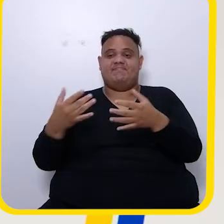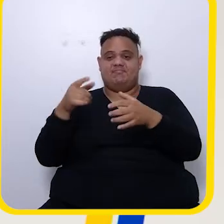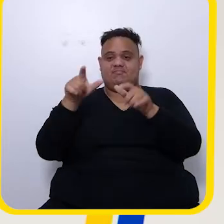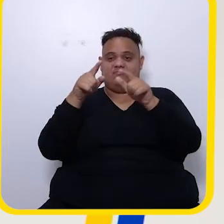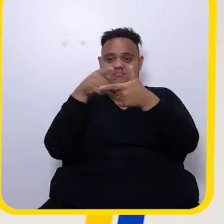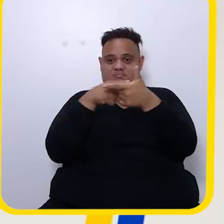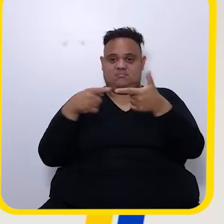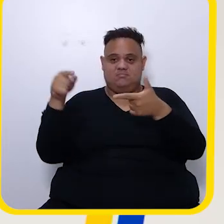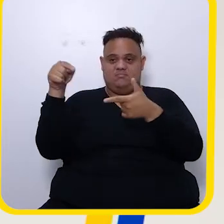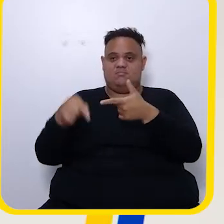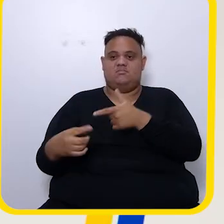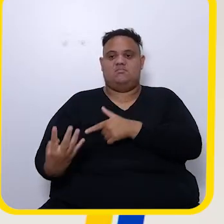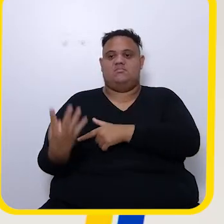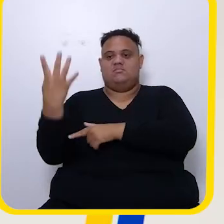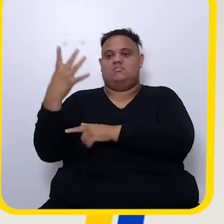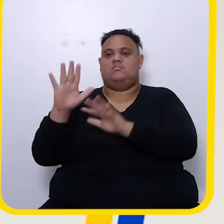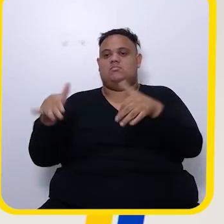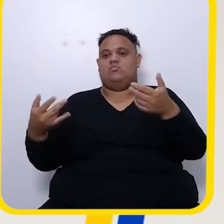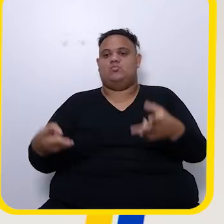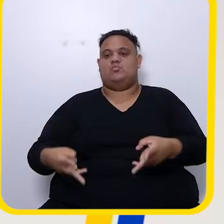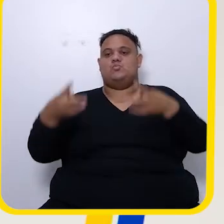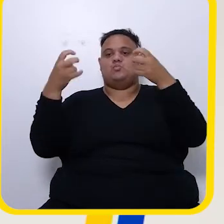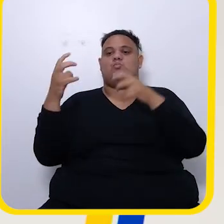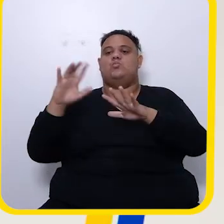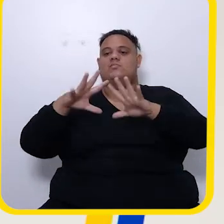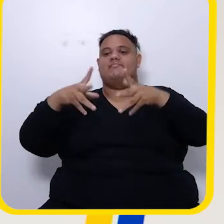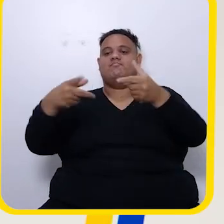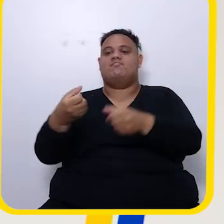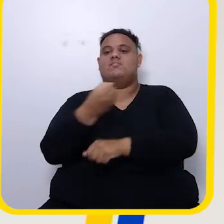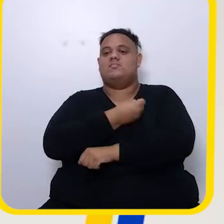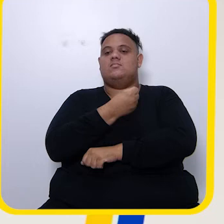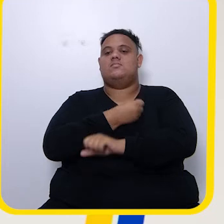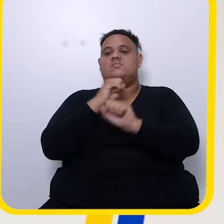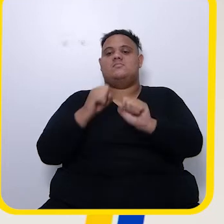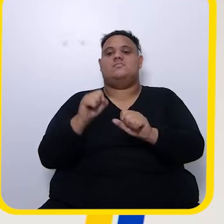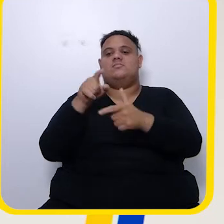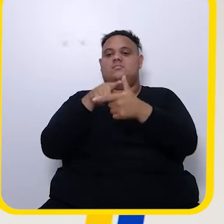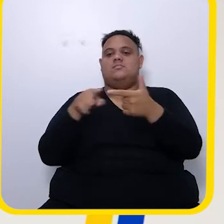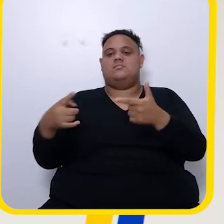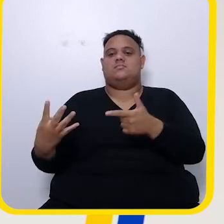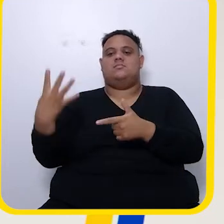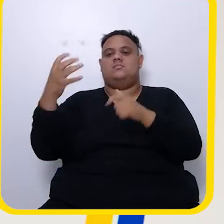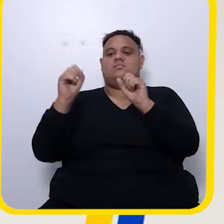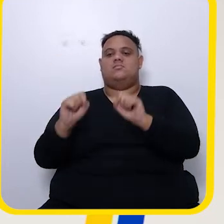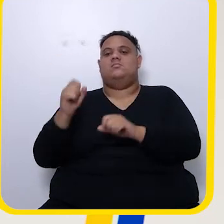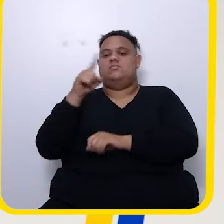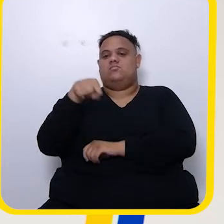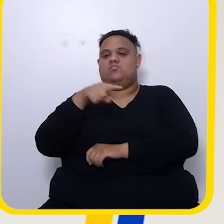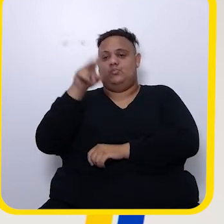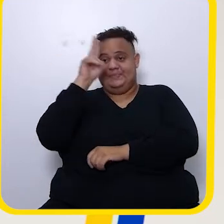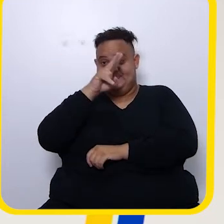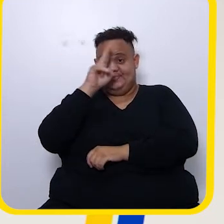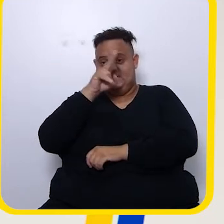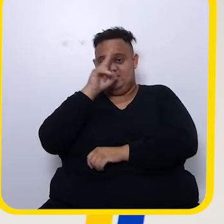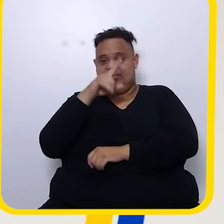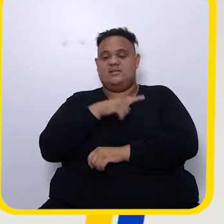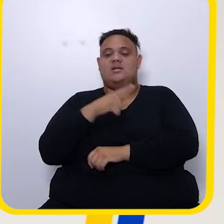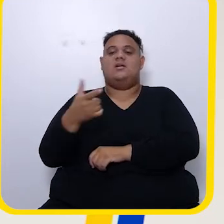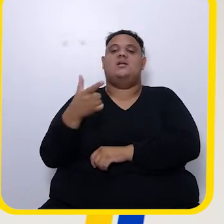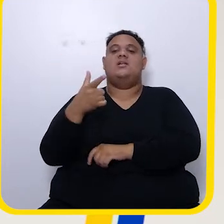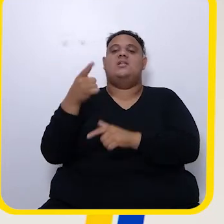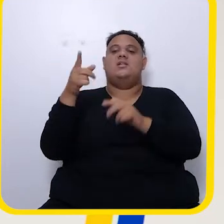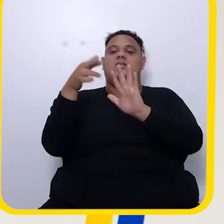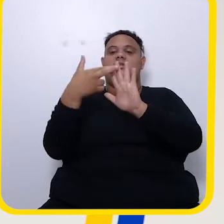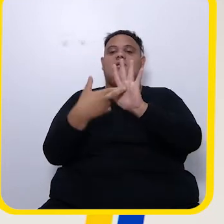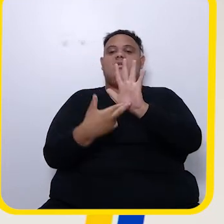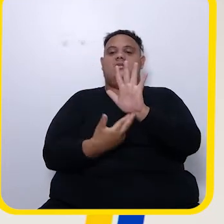dividir agora por 4. Quando eu percebo que todos esses números aí podem ser divididos por 4, aí você tem que lembrar da aula de critérios de divisibilidade que a